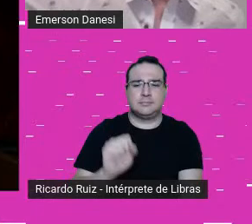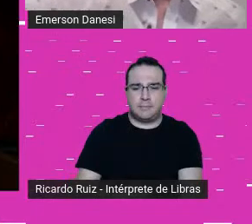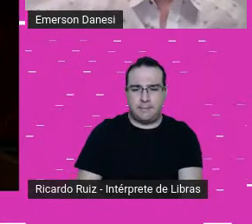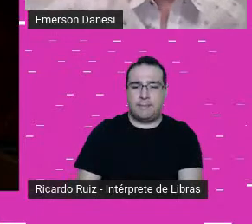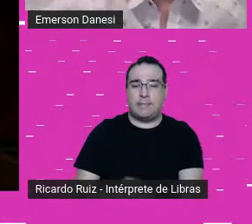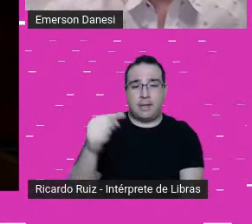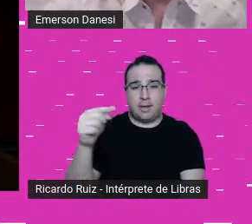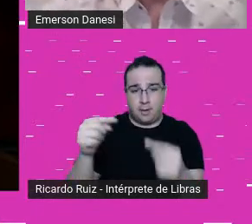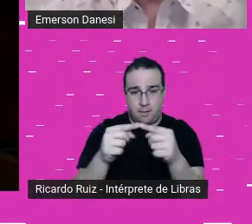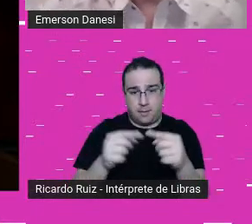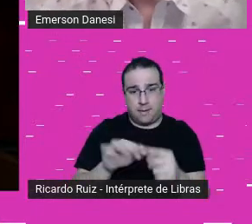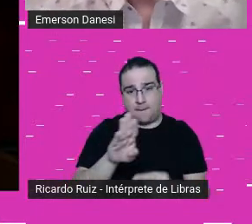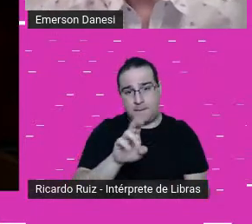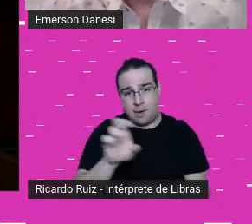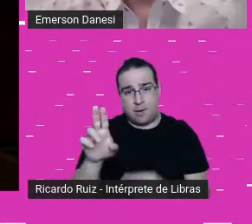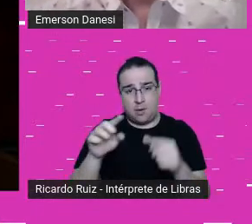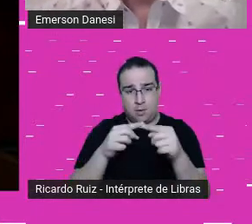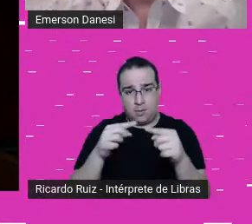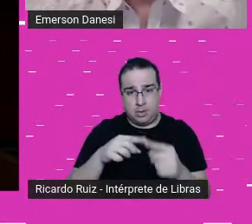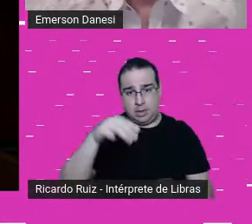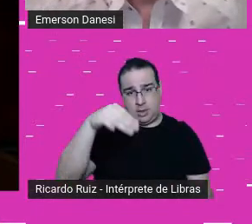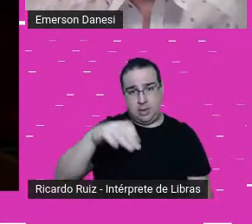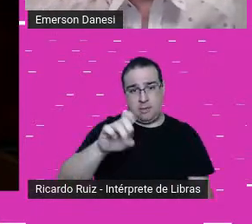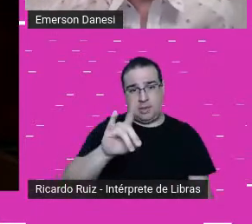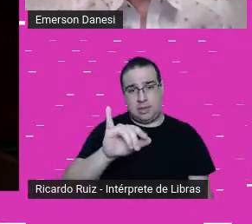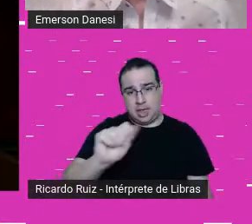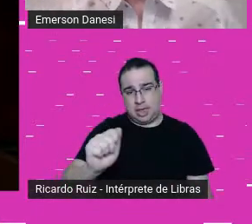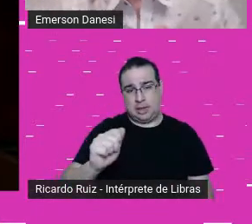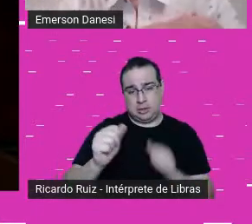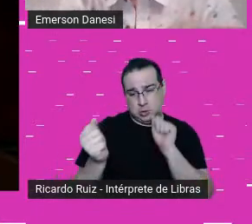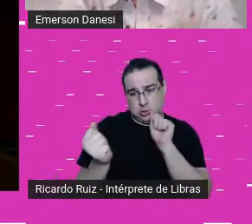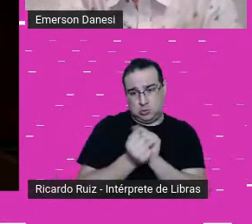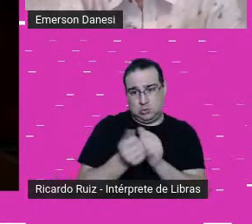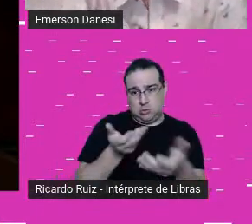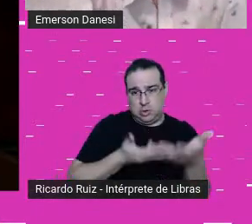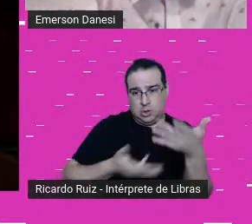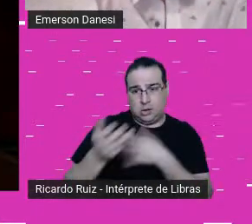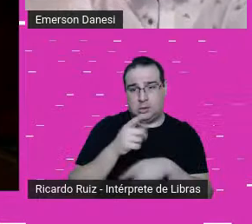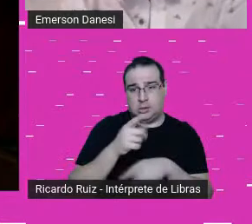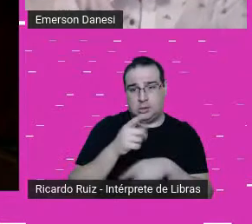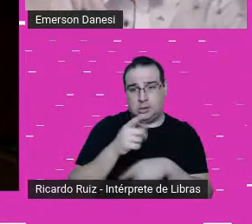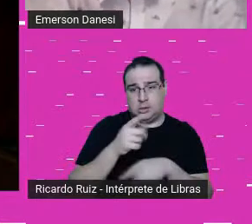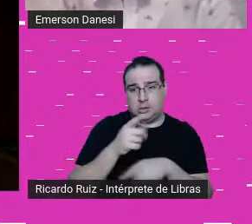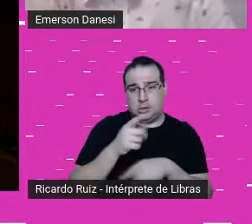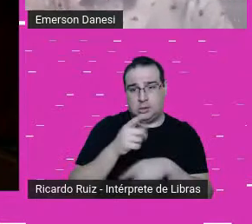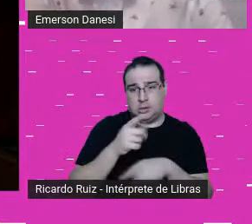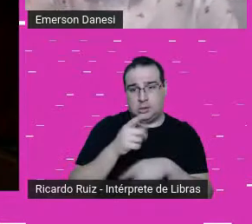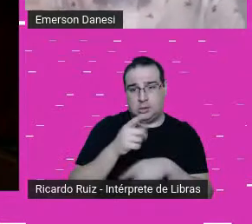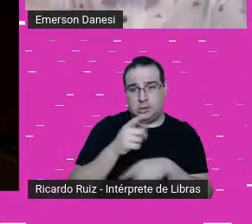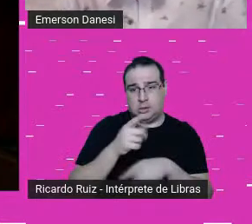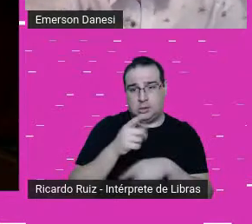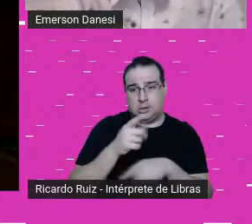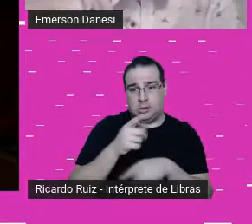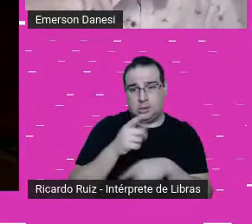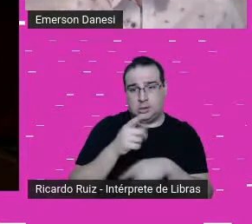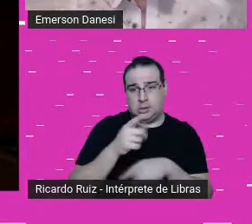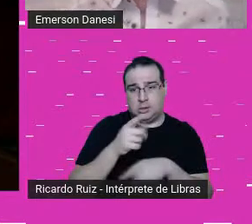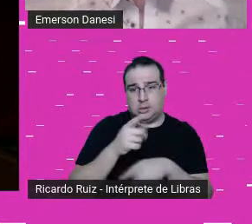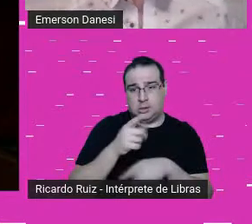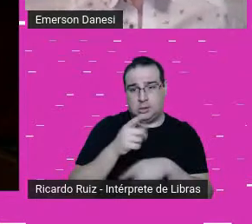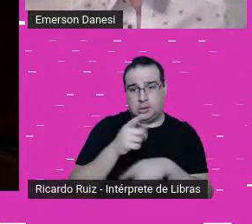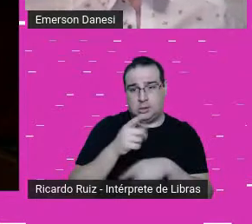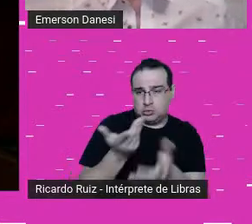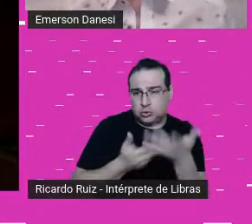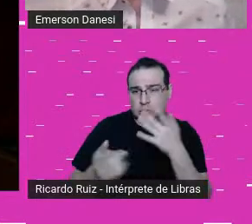o baú era uma extensão da Medeia, né? Então, assim, tudo que era pessoal, íntimo e